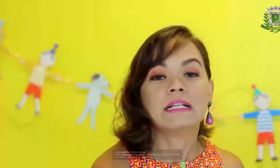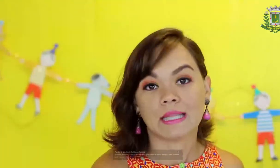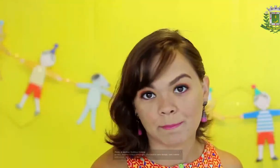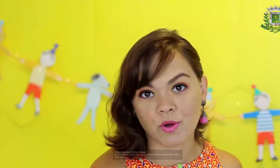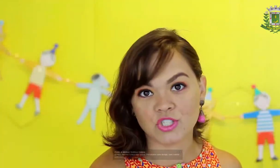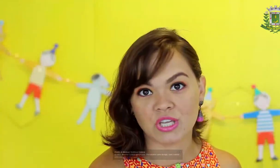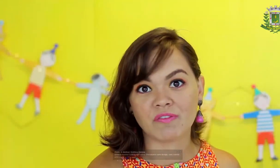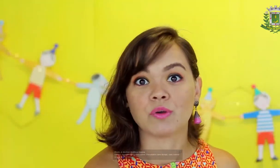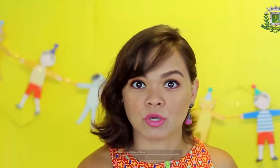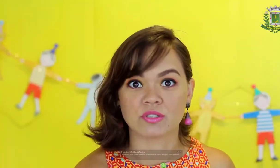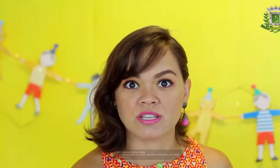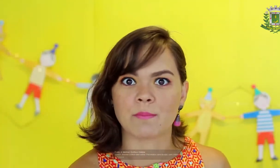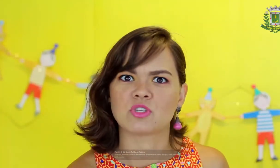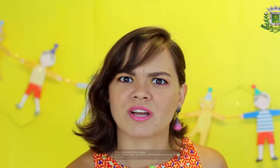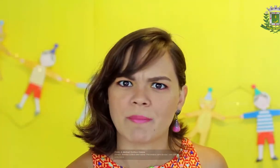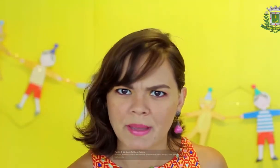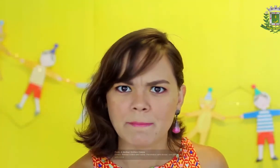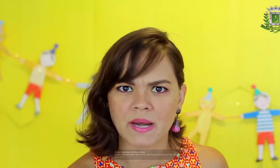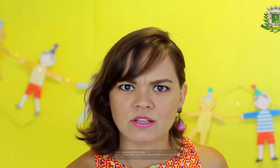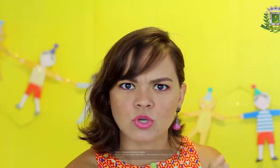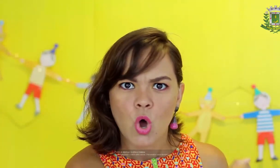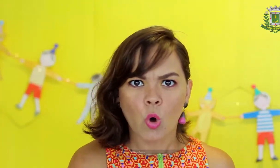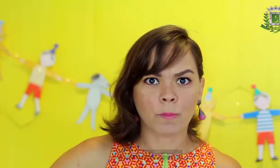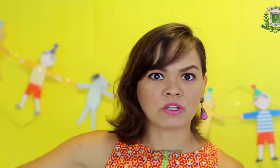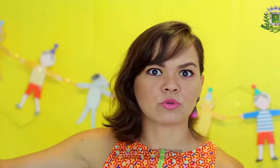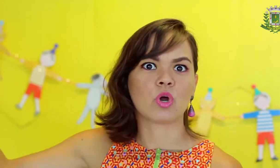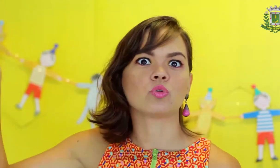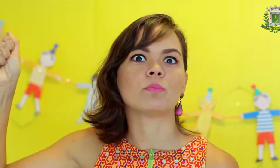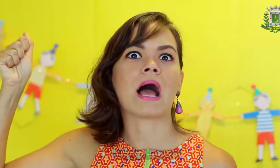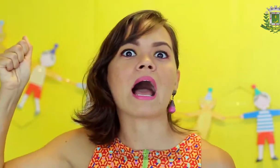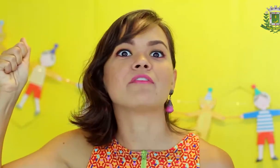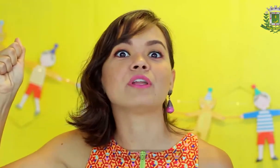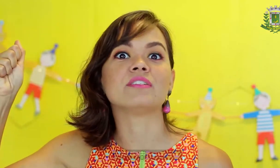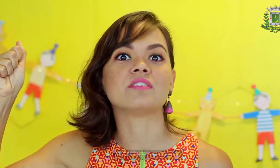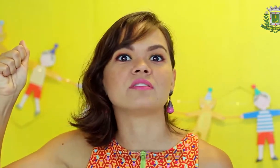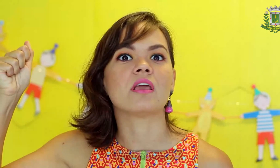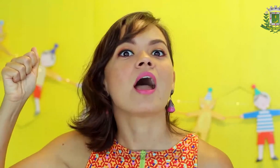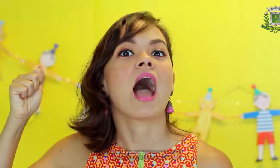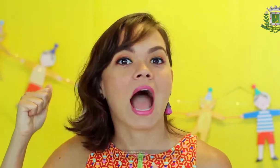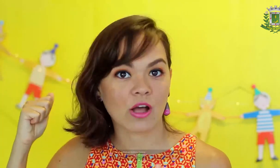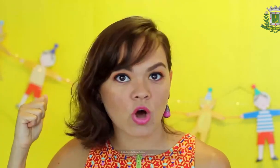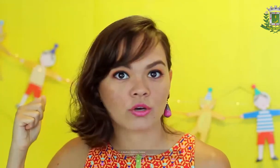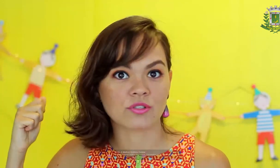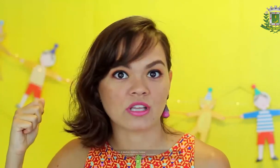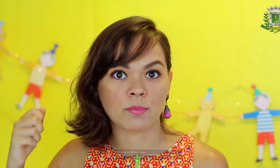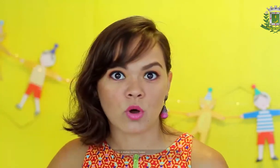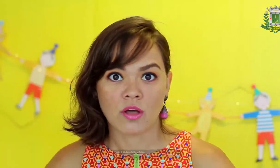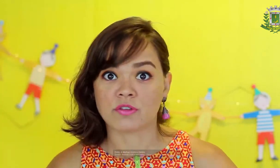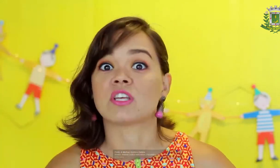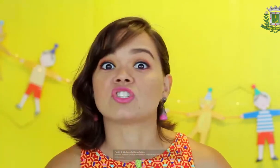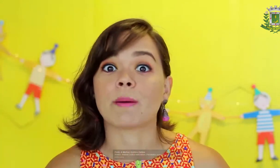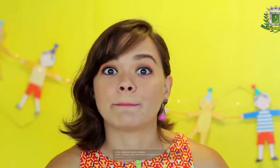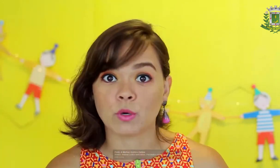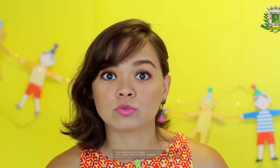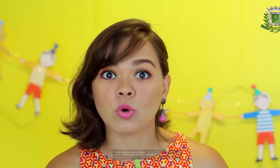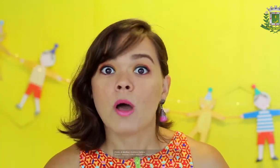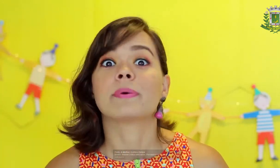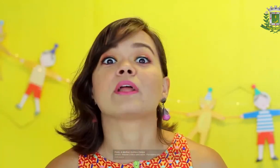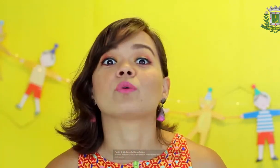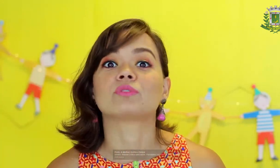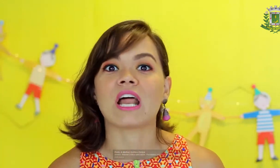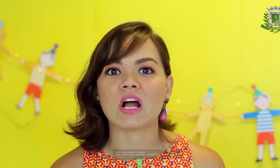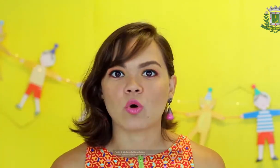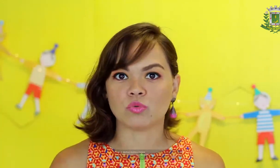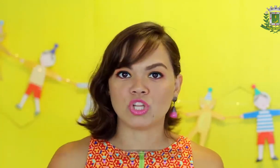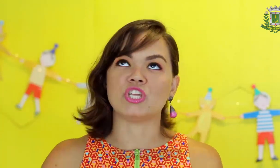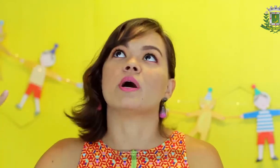leopardo. Depois que viu que o sebo estava bem preso, o pendurou numa árvore e disse... Agora, o sebo, você está pronto